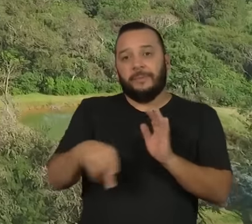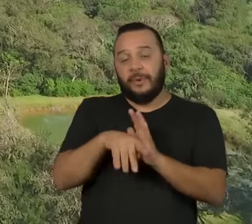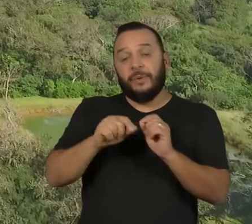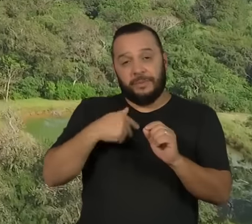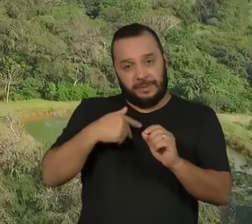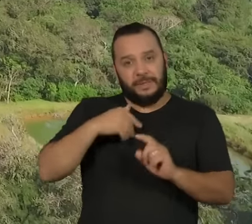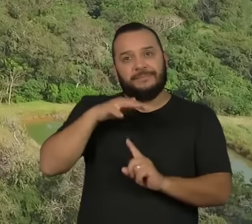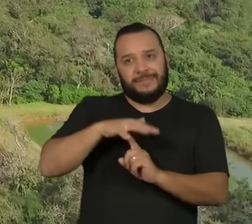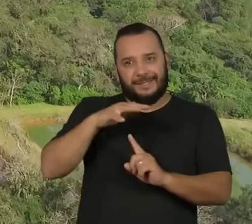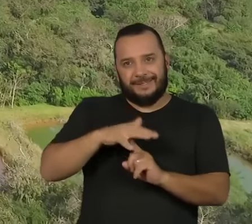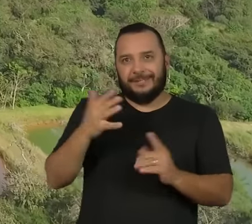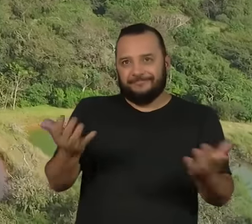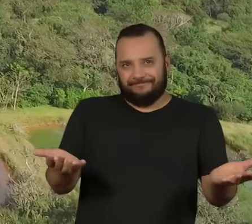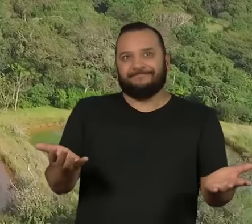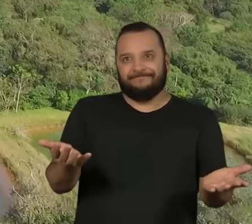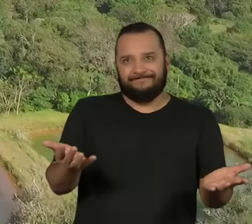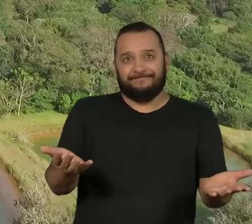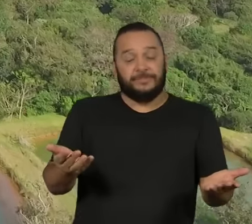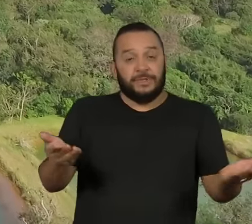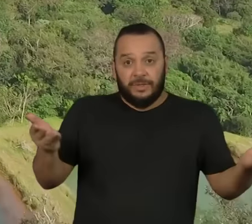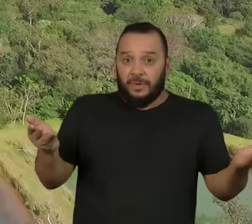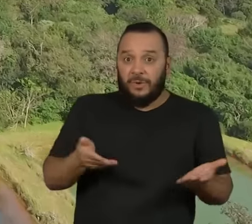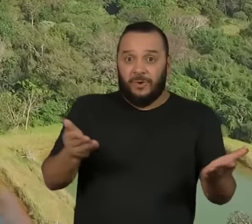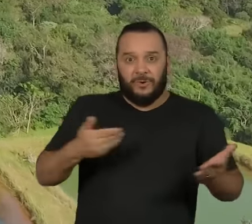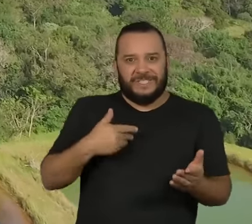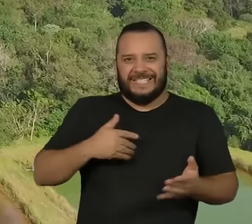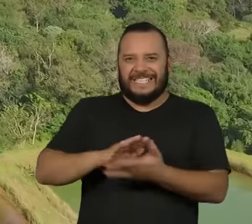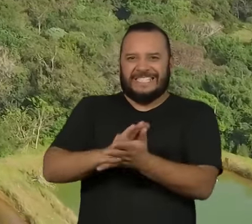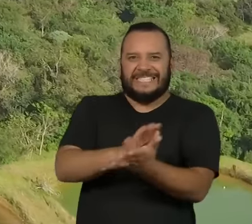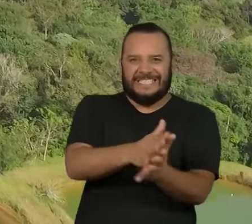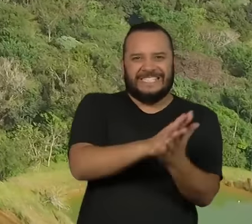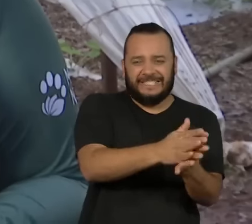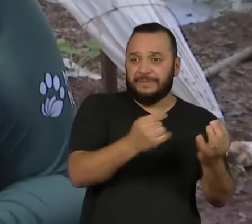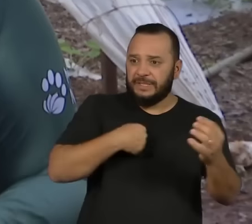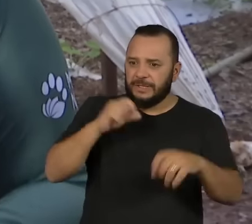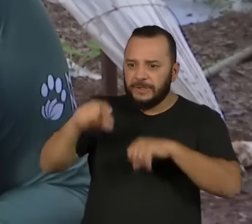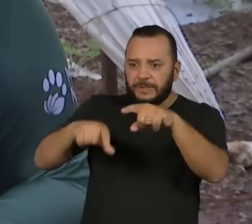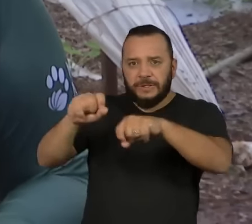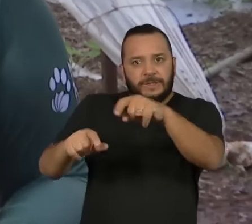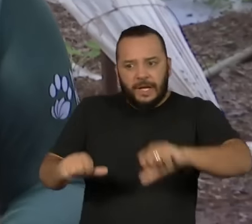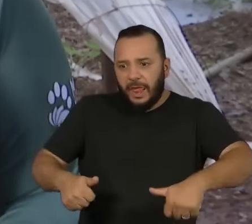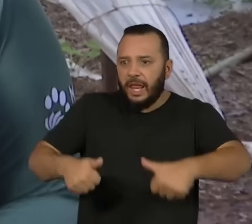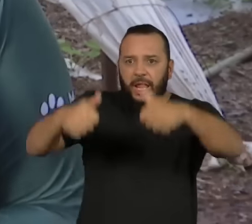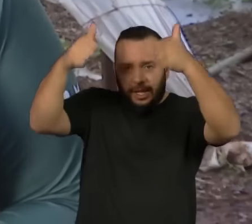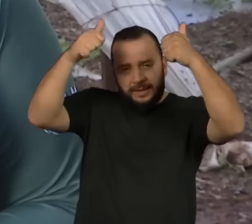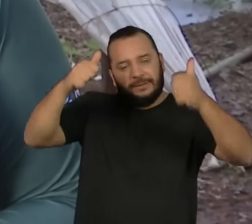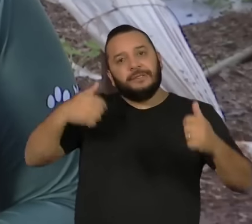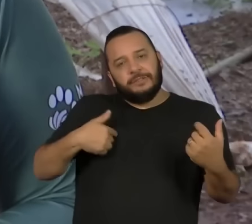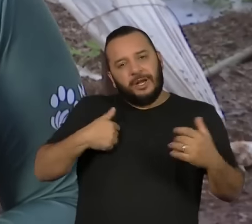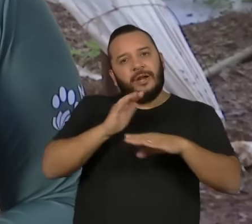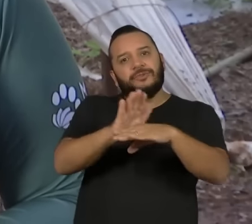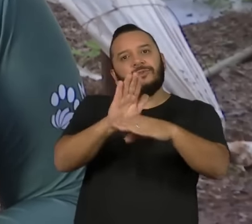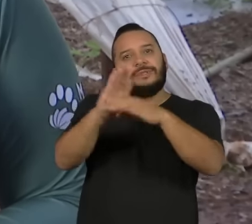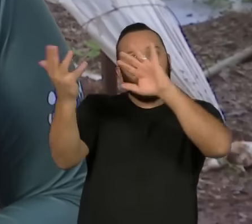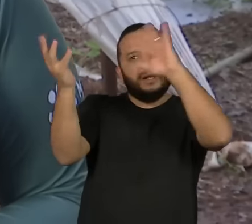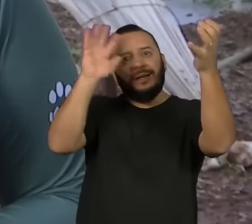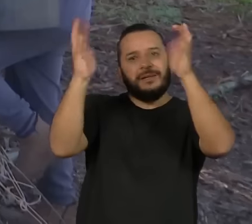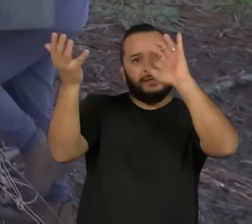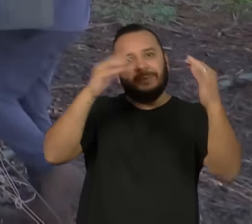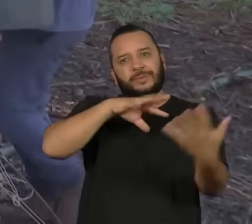que diante do desastre que nós estamos hoje, a restauração vem como uma ferramenta para poder contribuir em todo esse contexto de mudanças climáticas que a gente tem